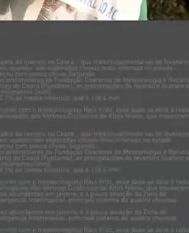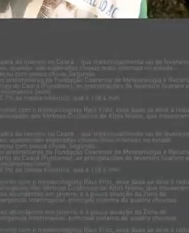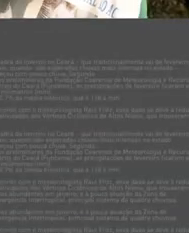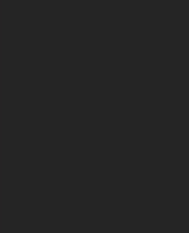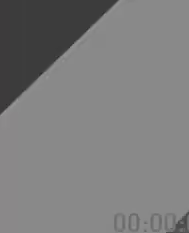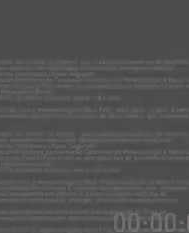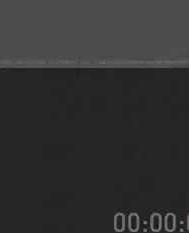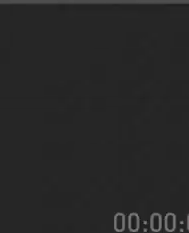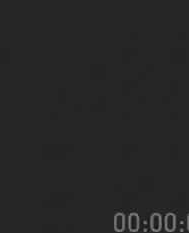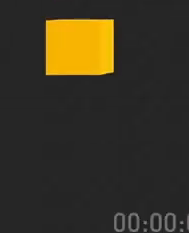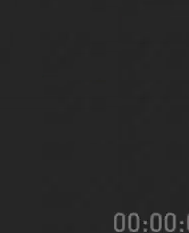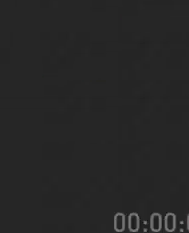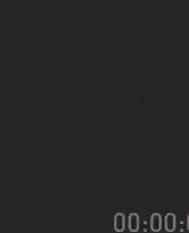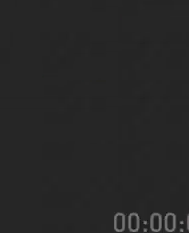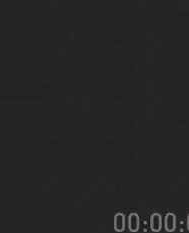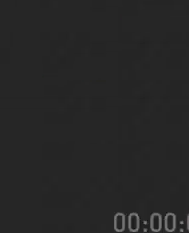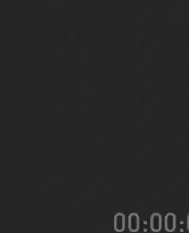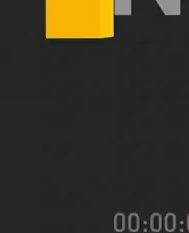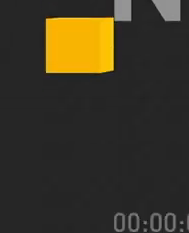ae